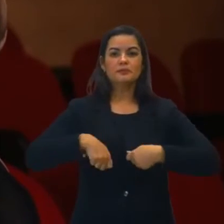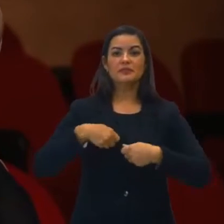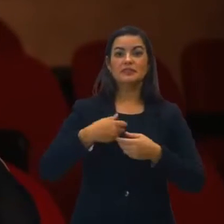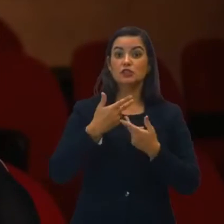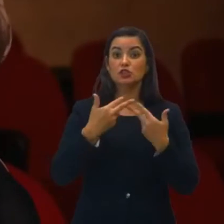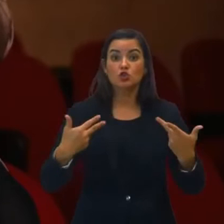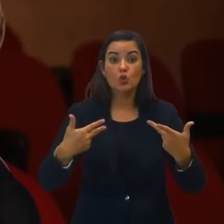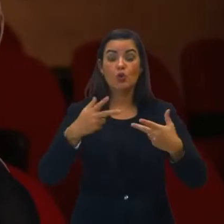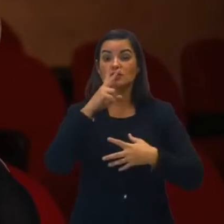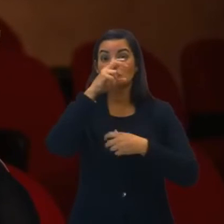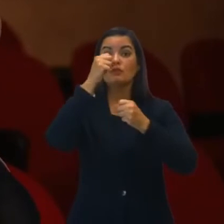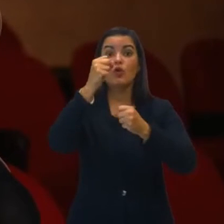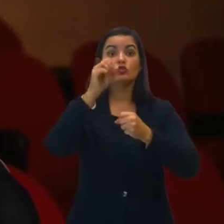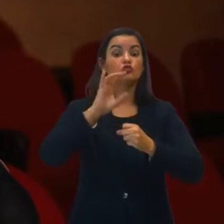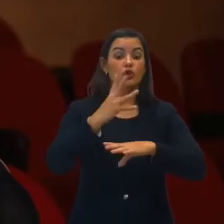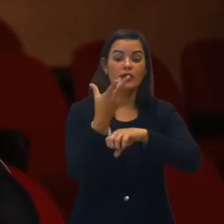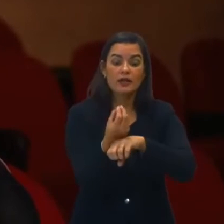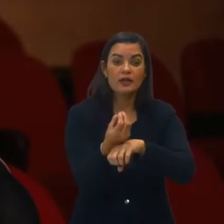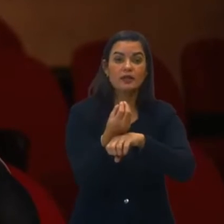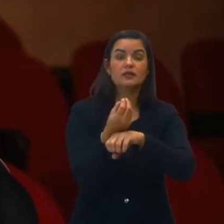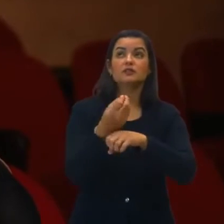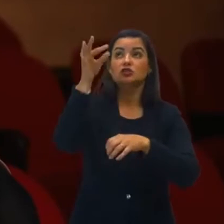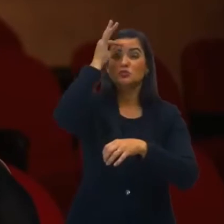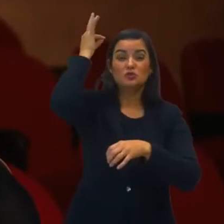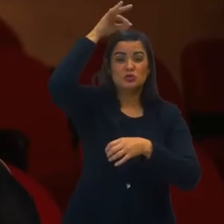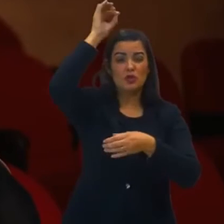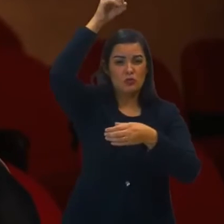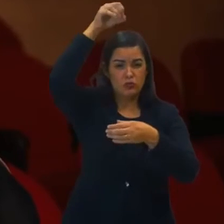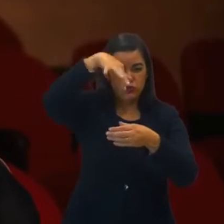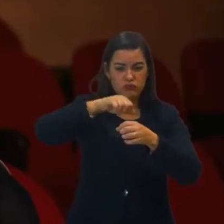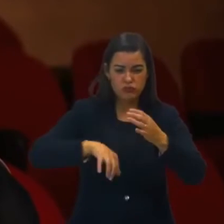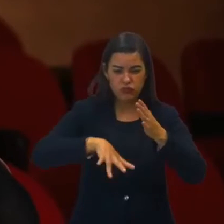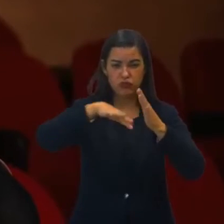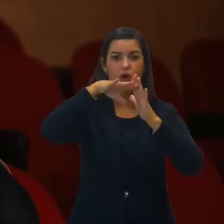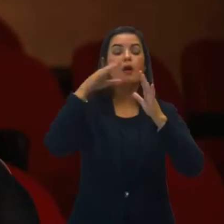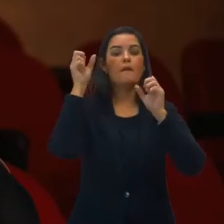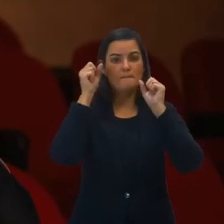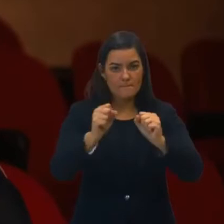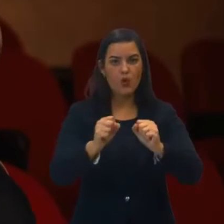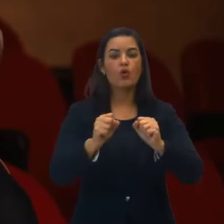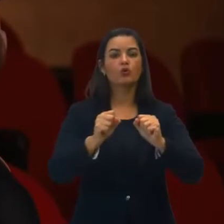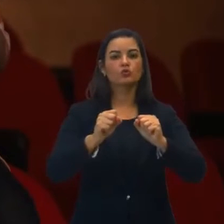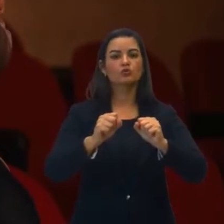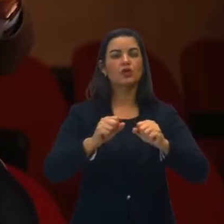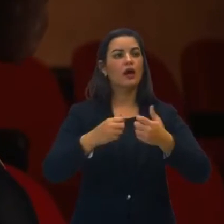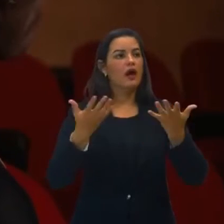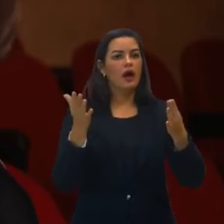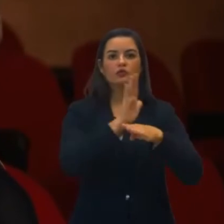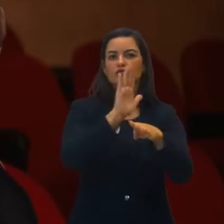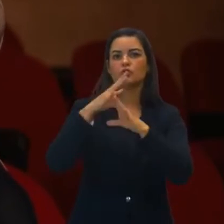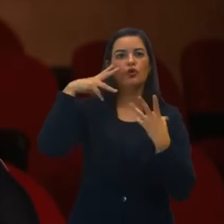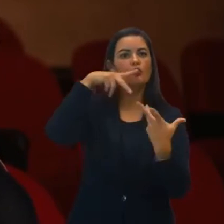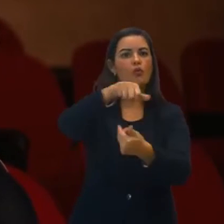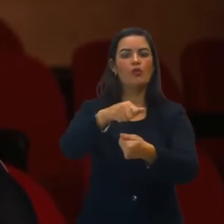do Espírito Santo pode atender às demandas deste mundo secularizado, deste mundo agnóstico, deste mundo ateu. Só